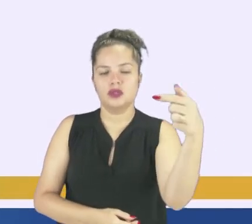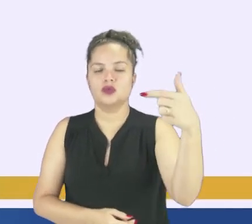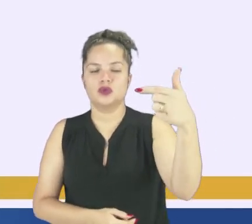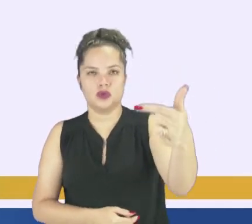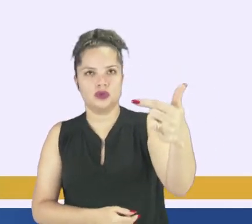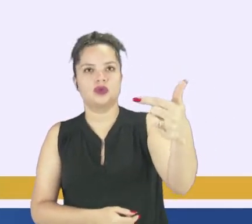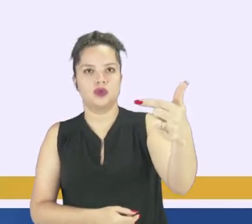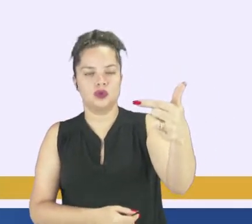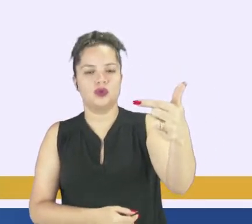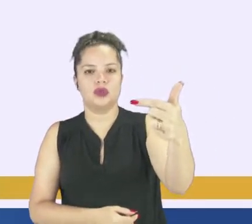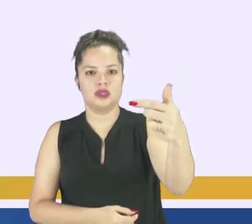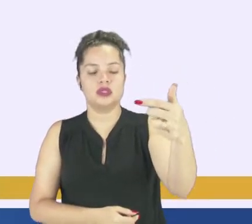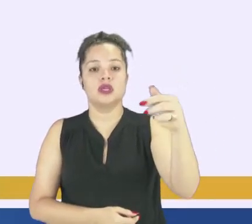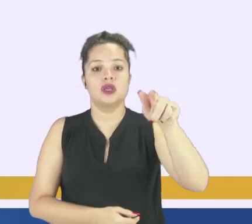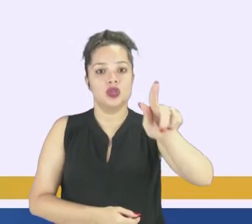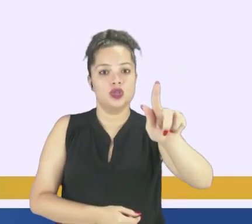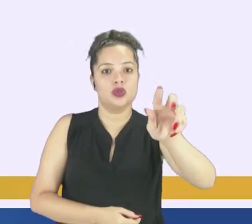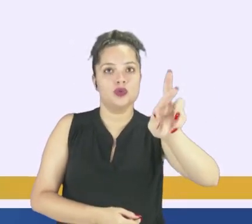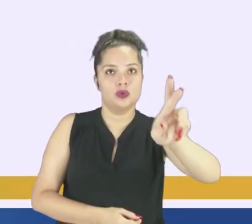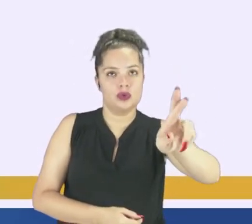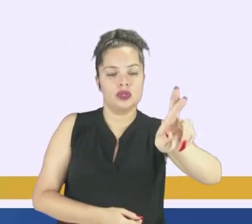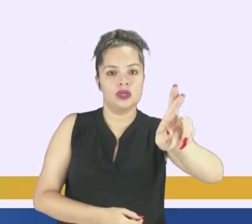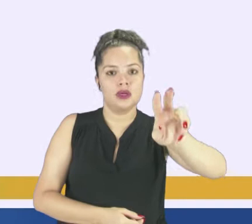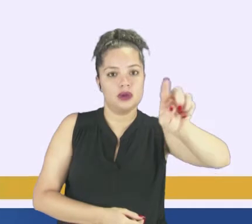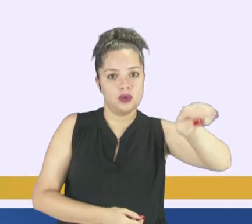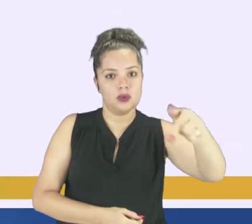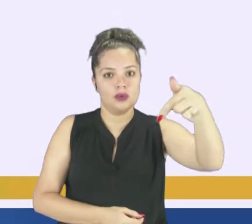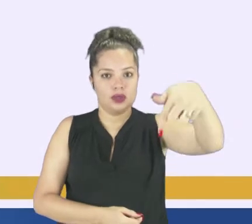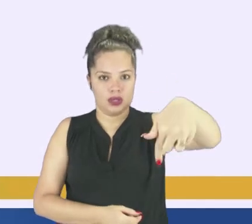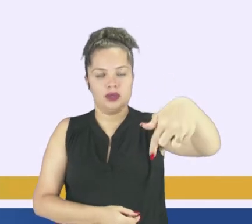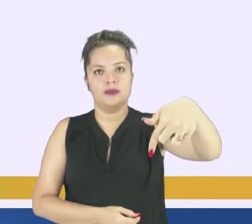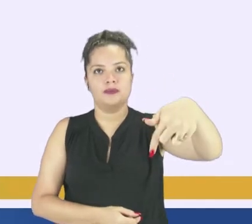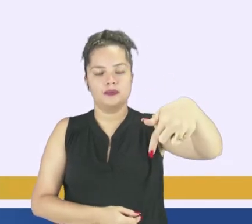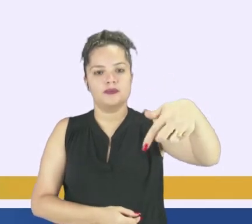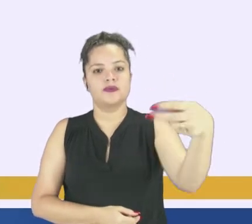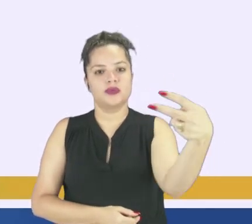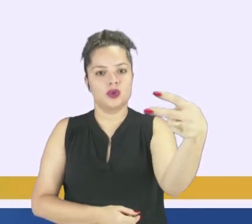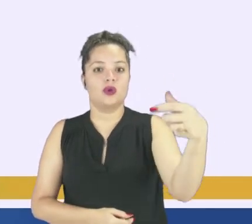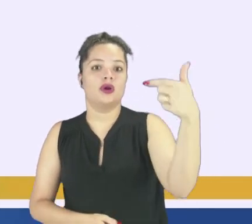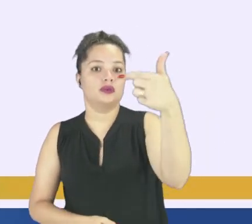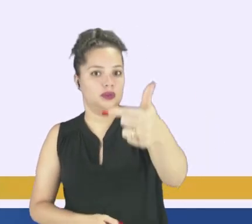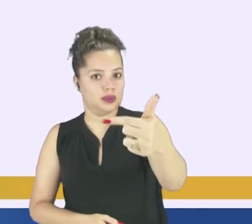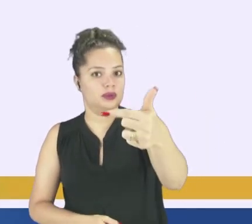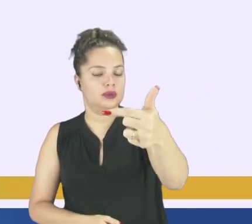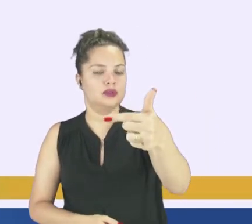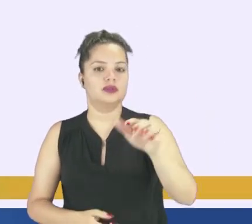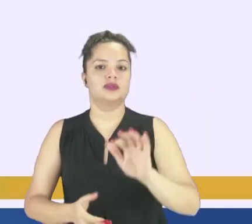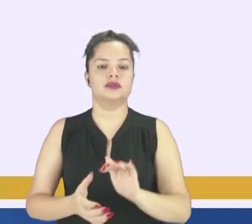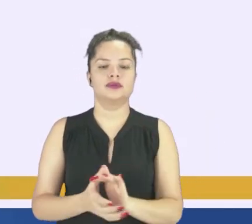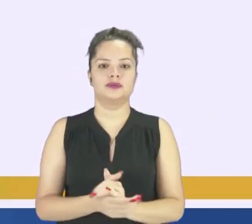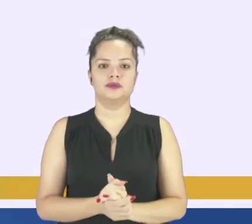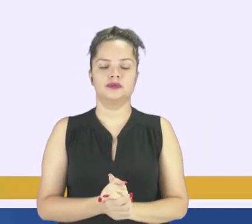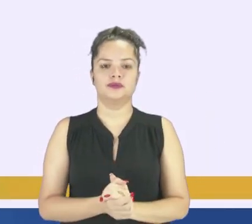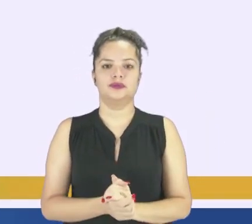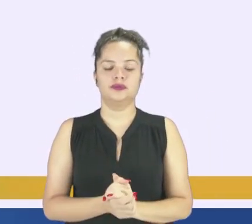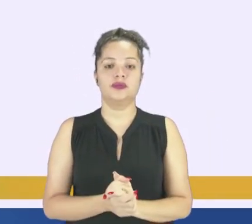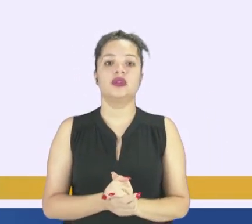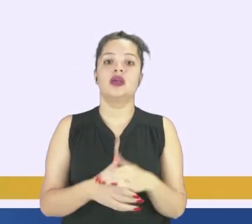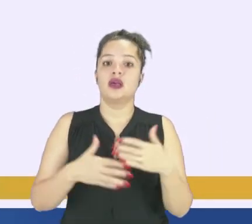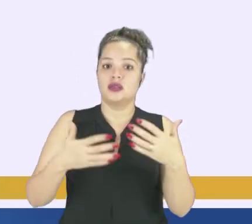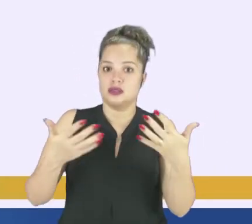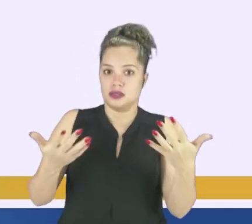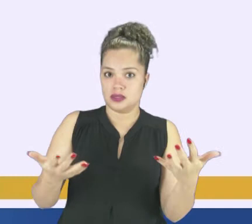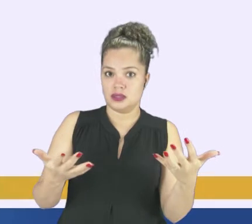do polinômio menos o grau do dividendo. E aí nós temos o grau do quociente, que é igual a 2. E isso